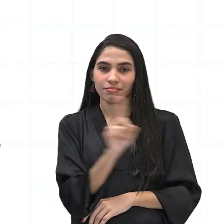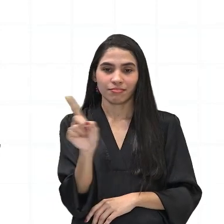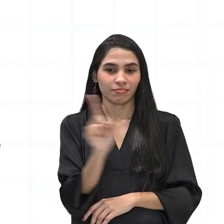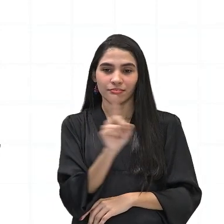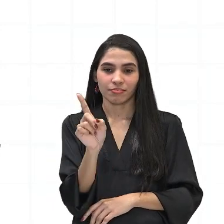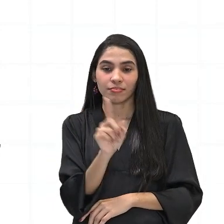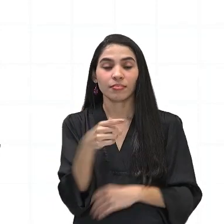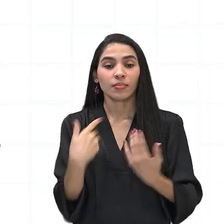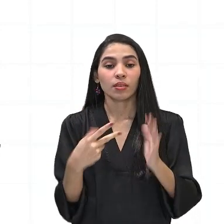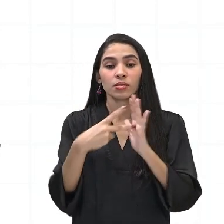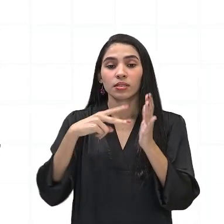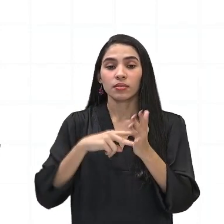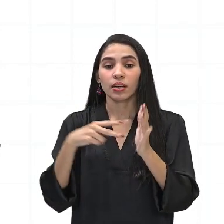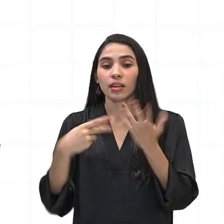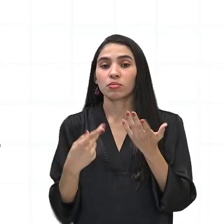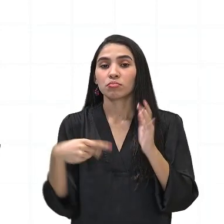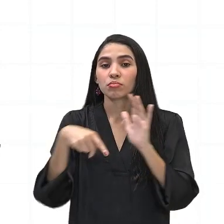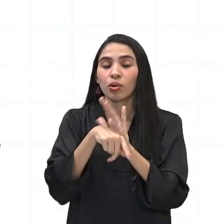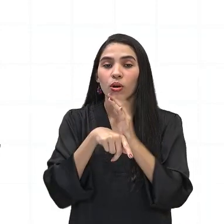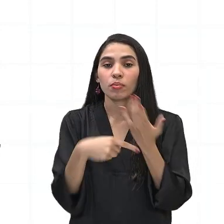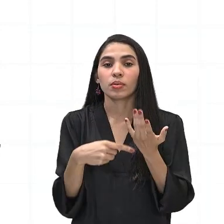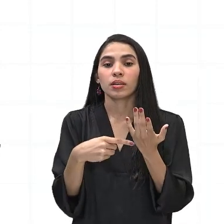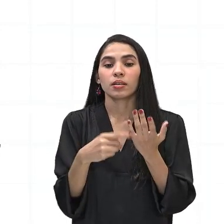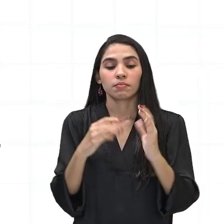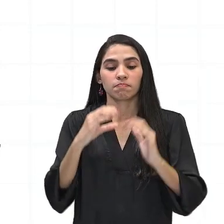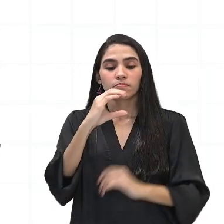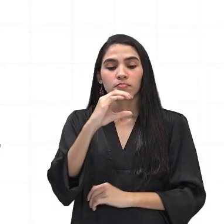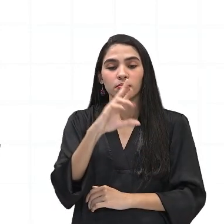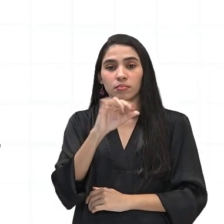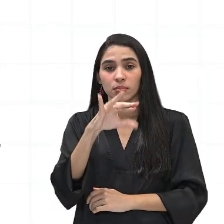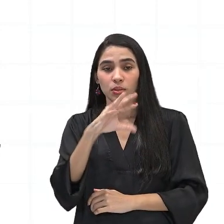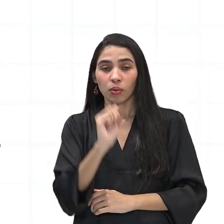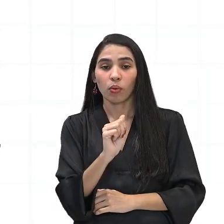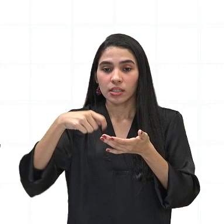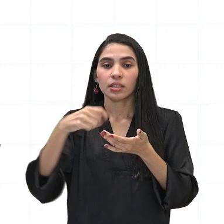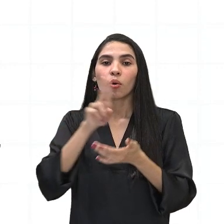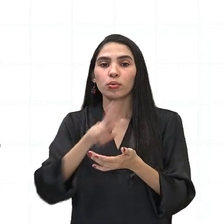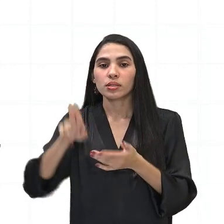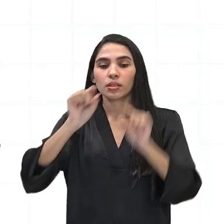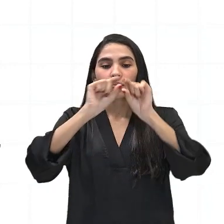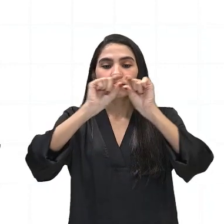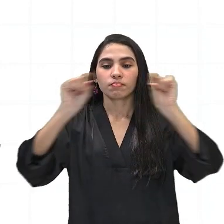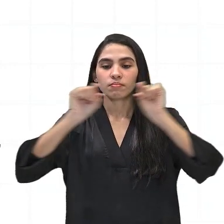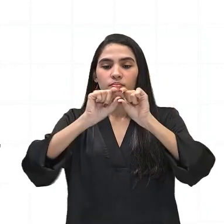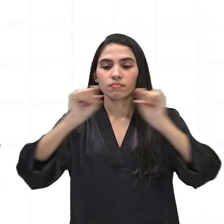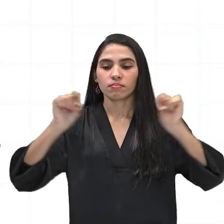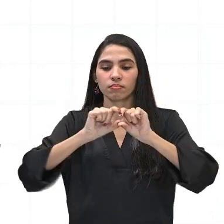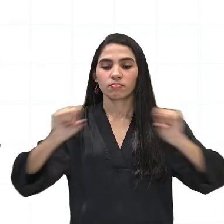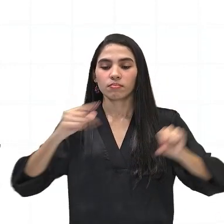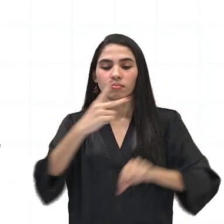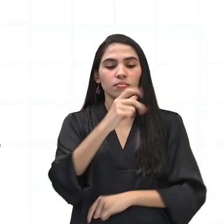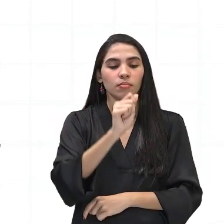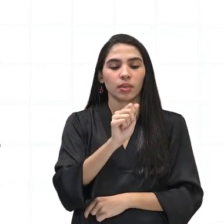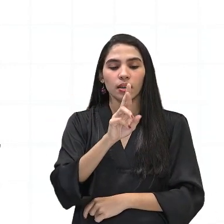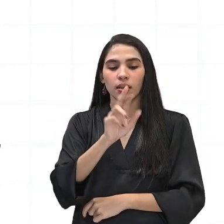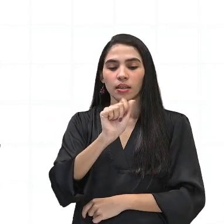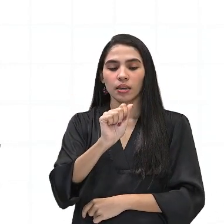esse significado modificou-se e a palavra crônica é agora utilizada para designar, olhem